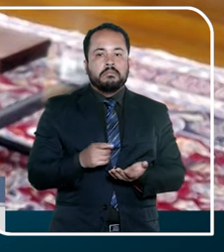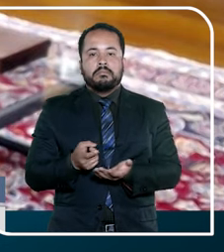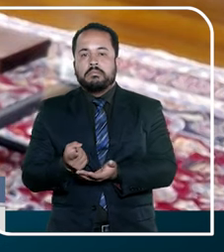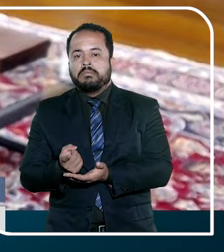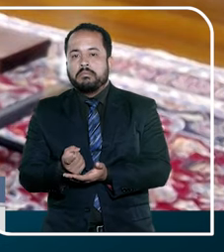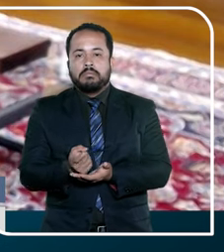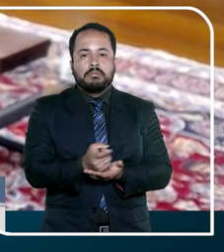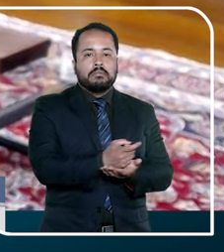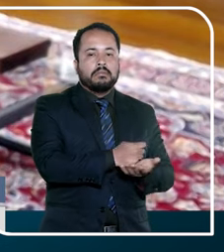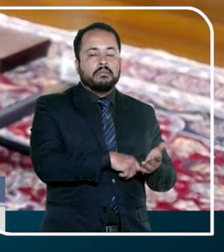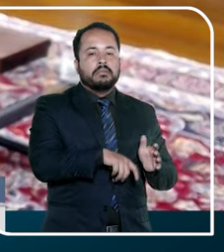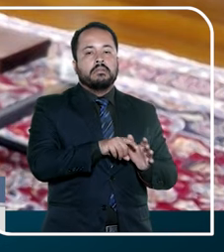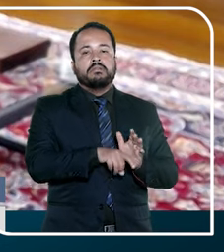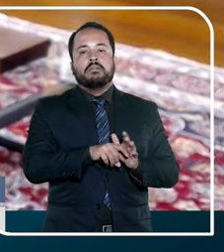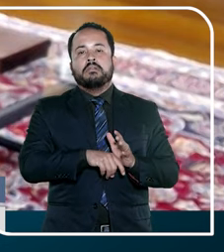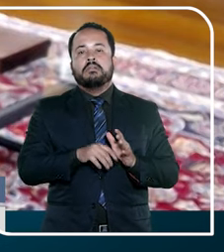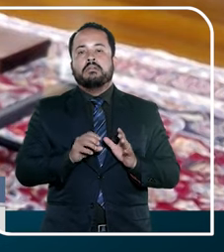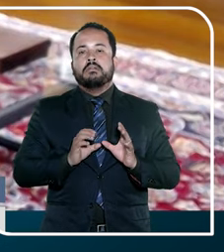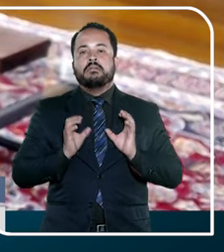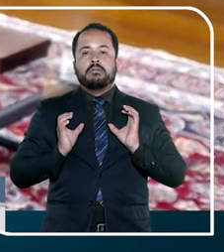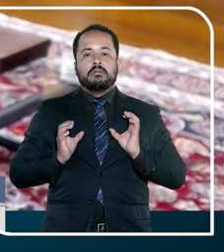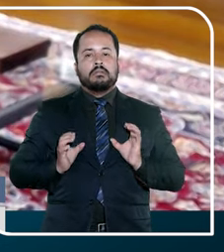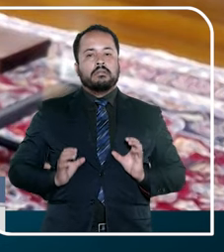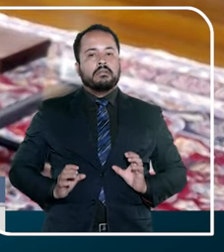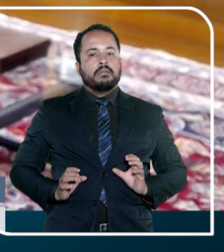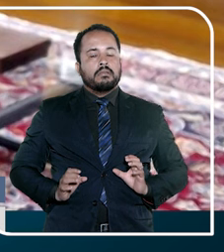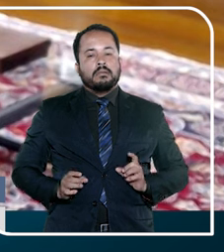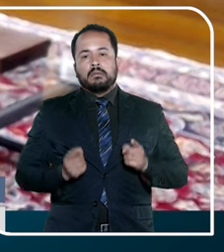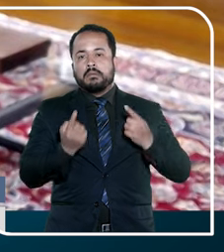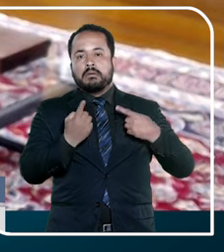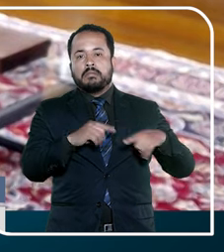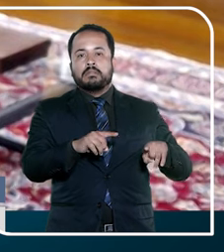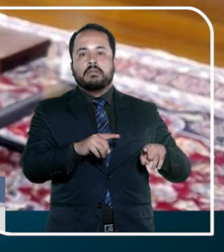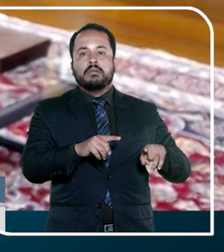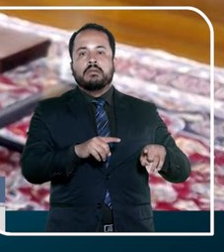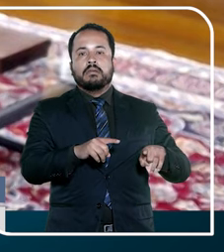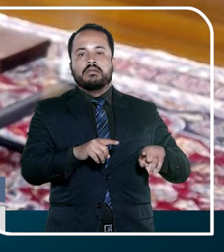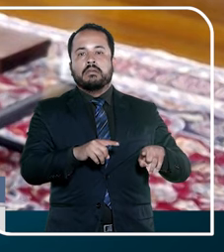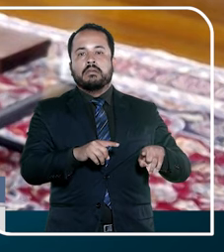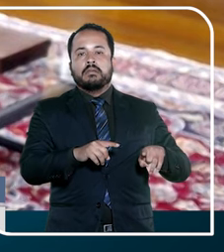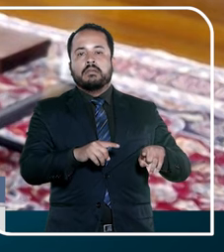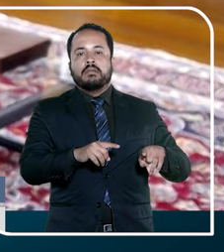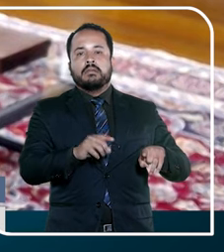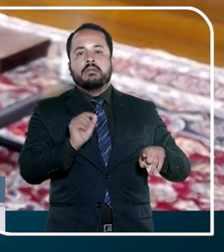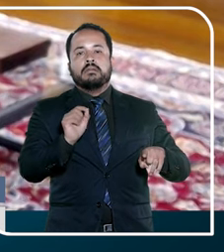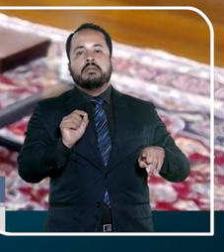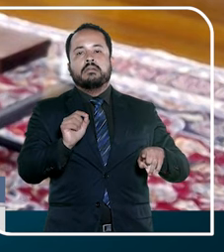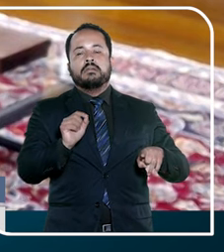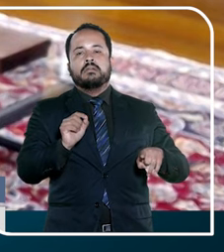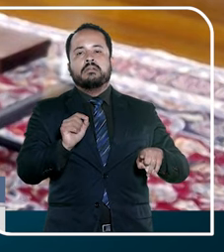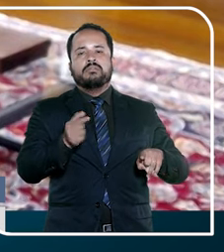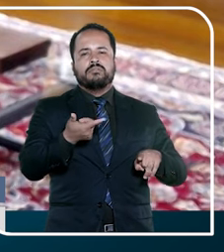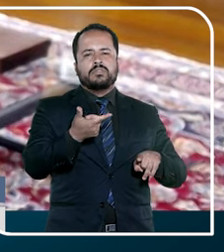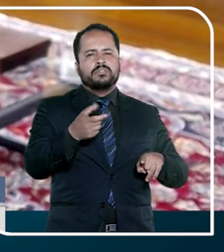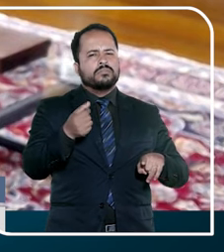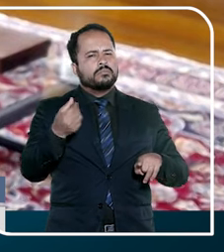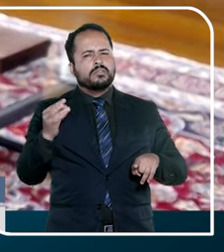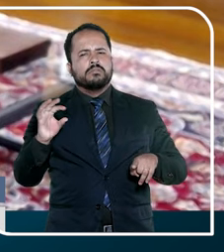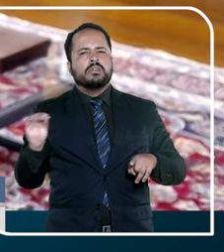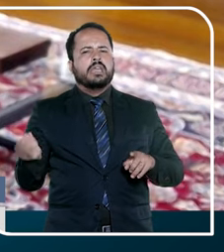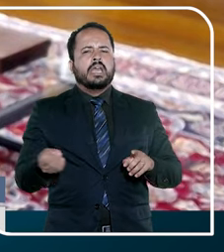uma conduta que lese a Previdência Social de até R 20.000 o equivalente a R 20.000